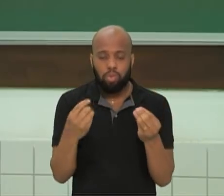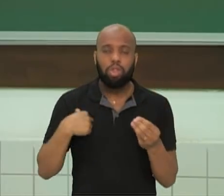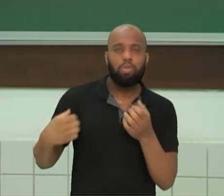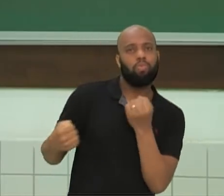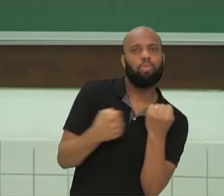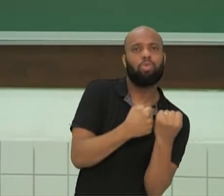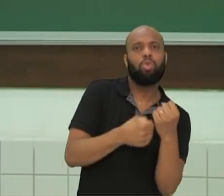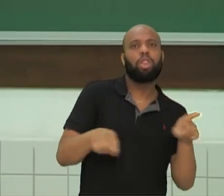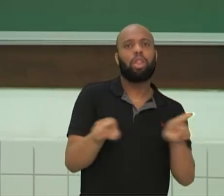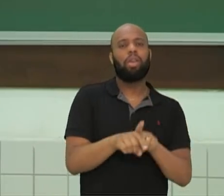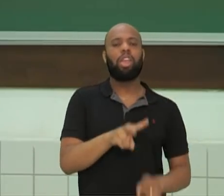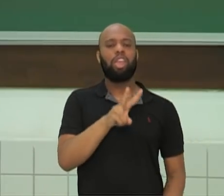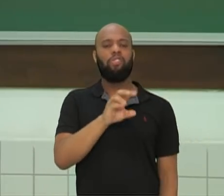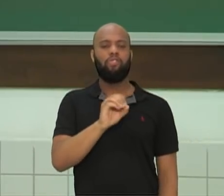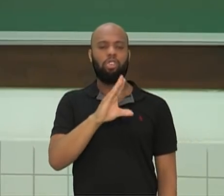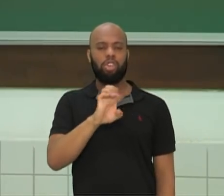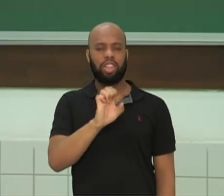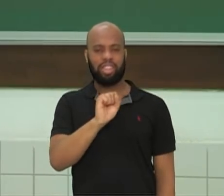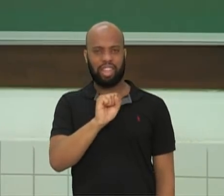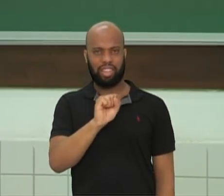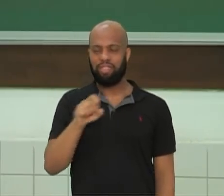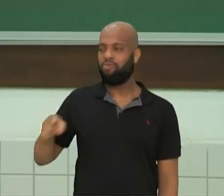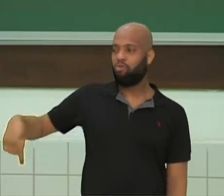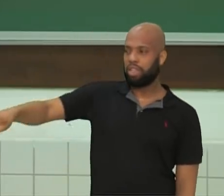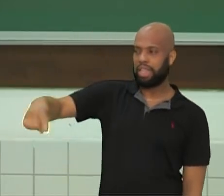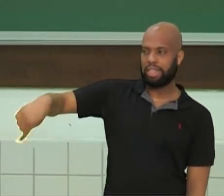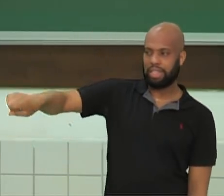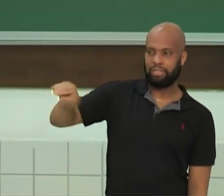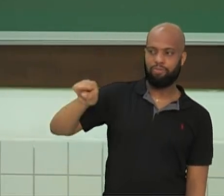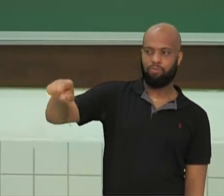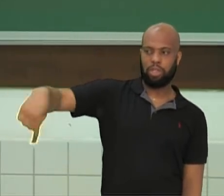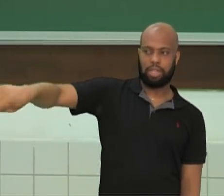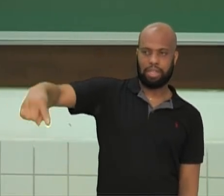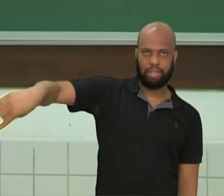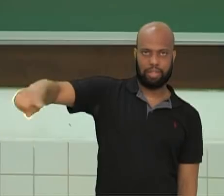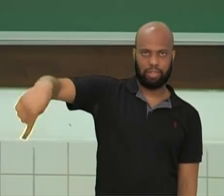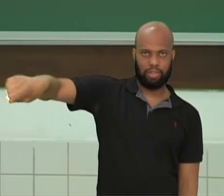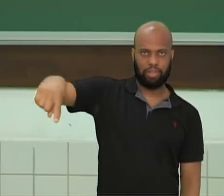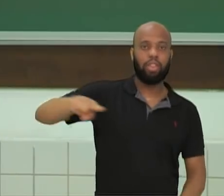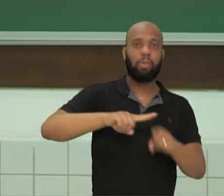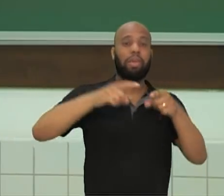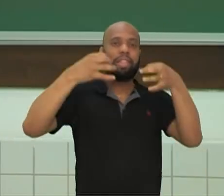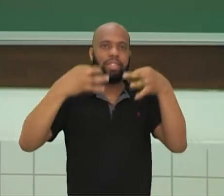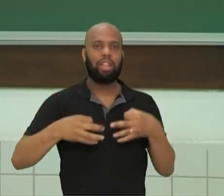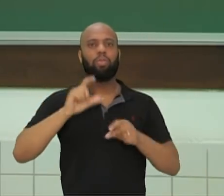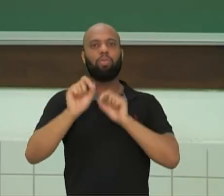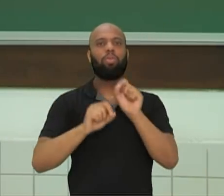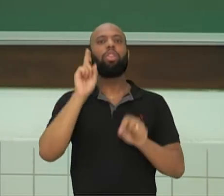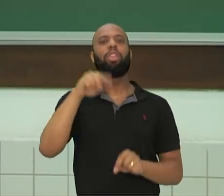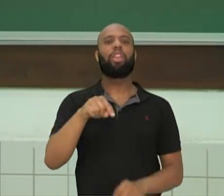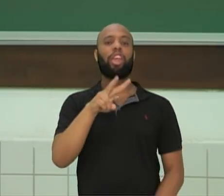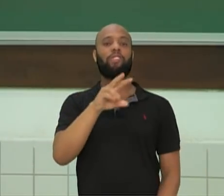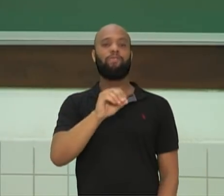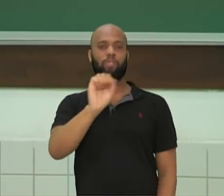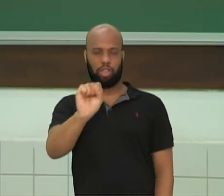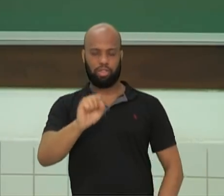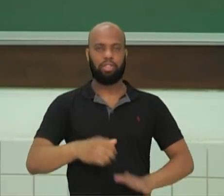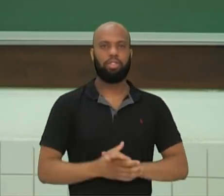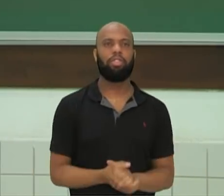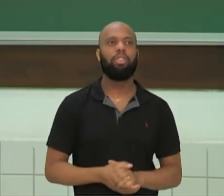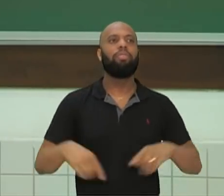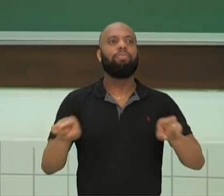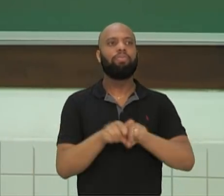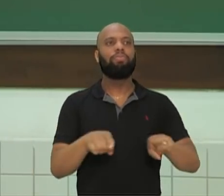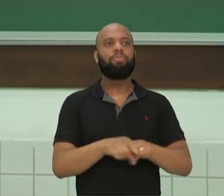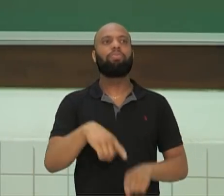por vocês. Então, é verdade? É o que mais nós usamos, mas o correto é ainda vós. E também